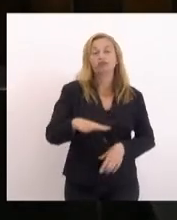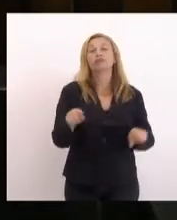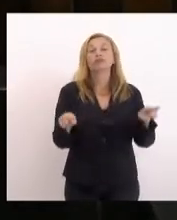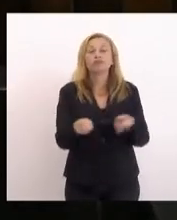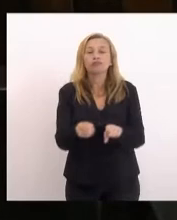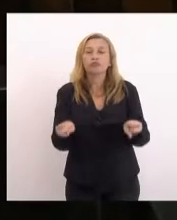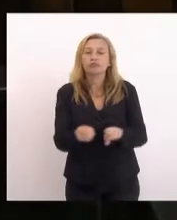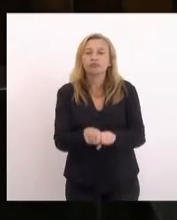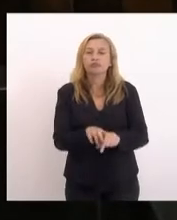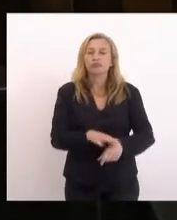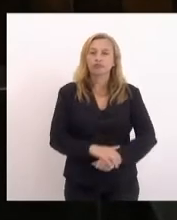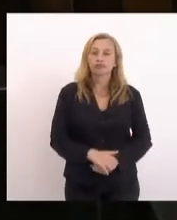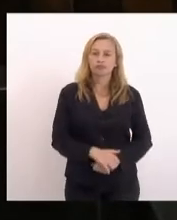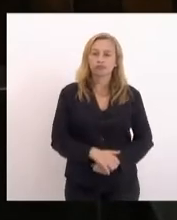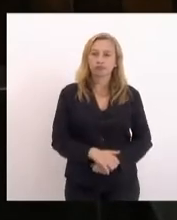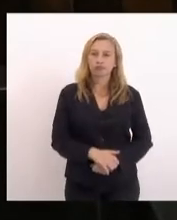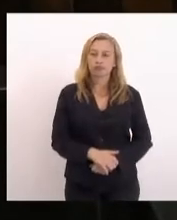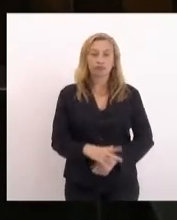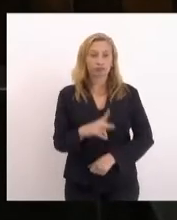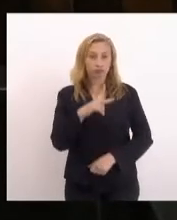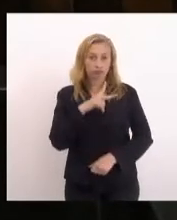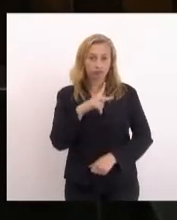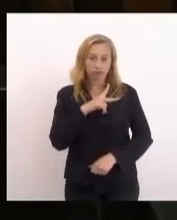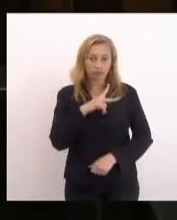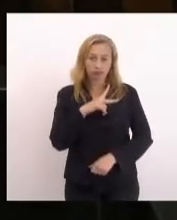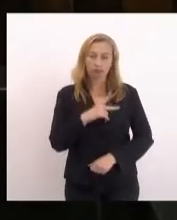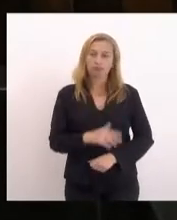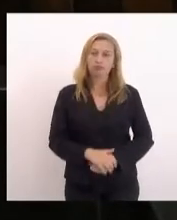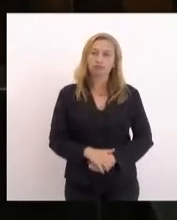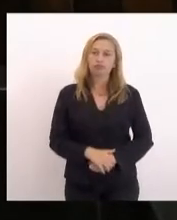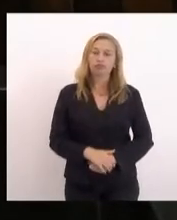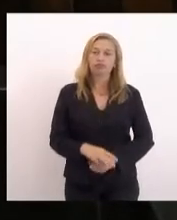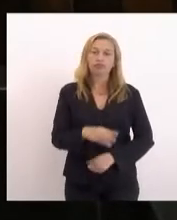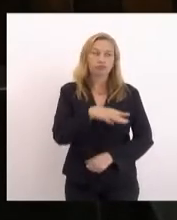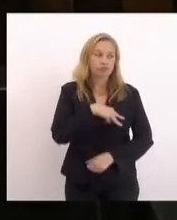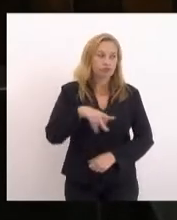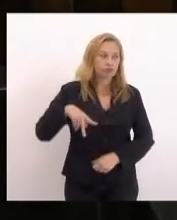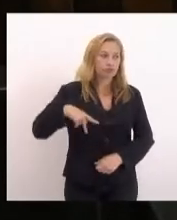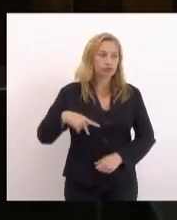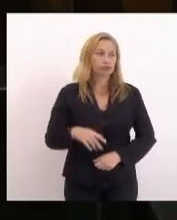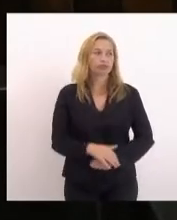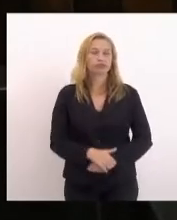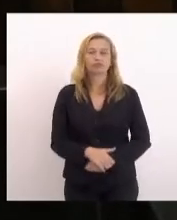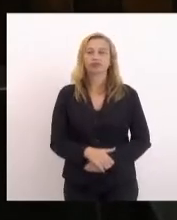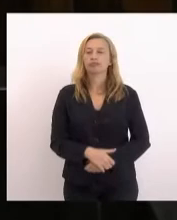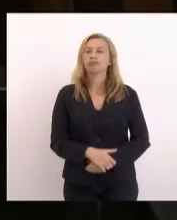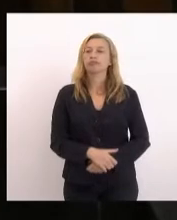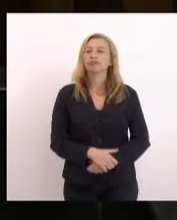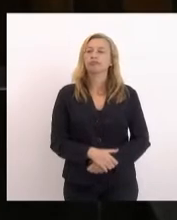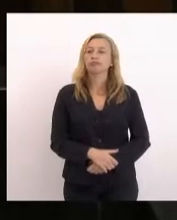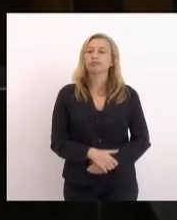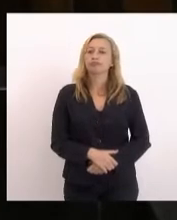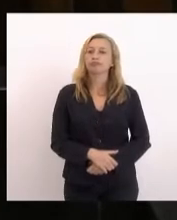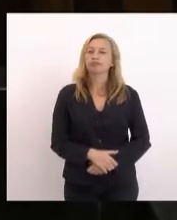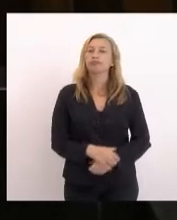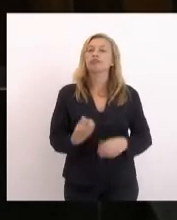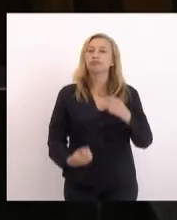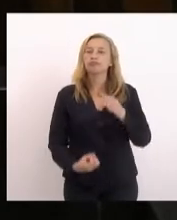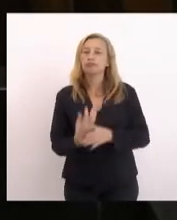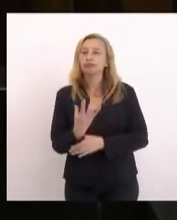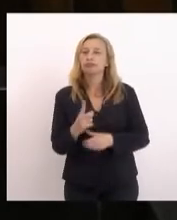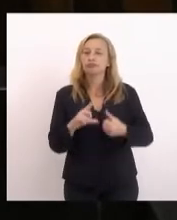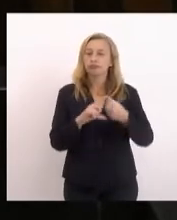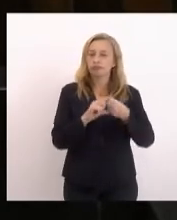também da própria funcionalidade do Ministério Público. Está sendo criado no